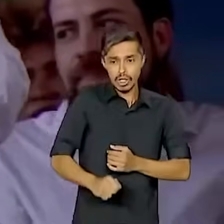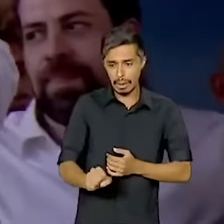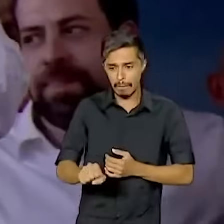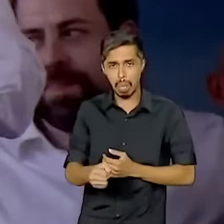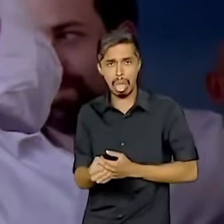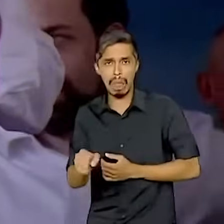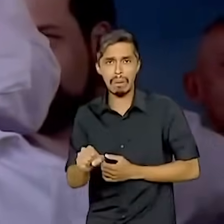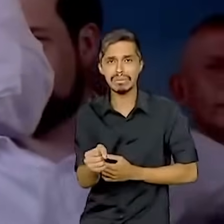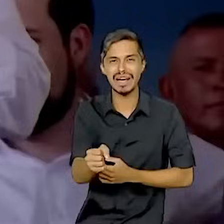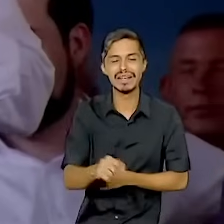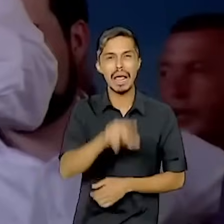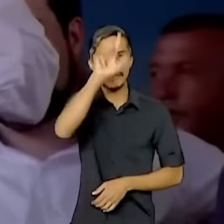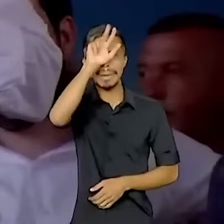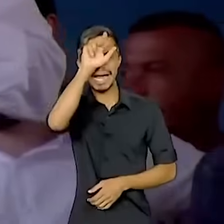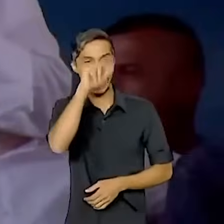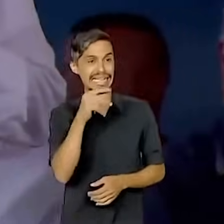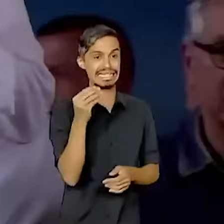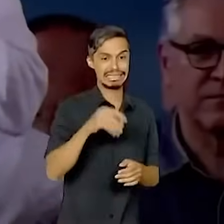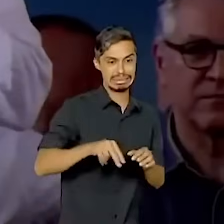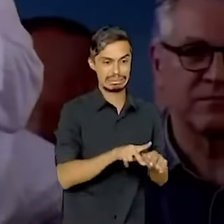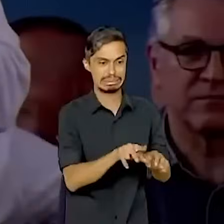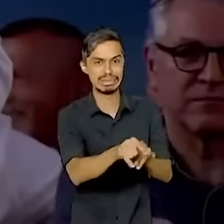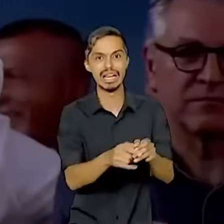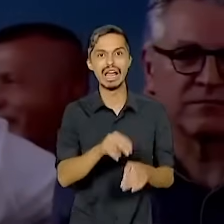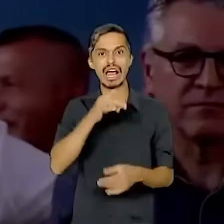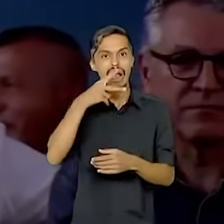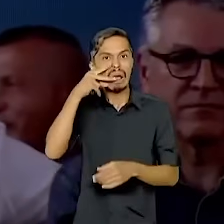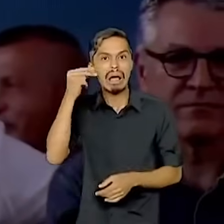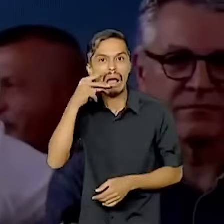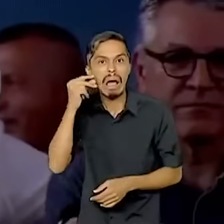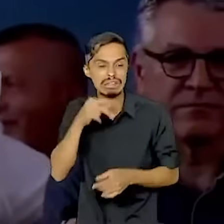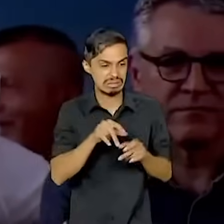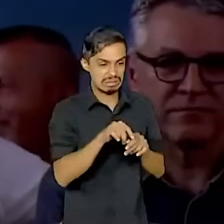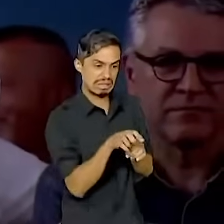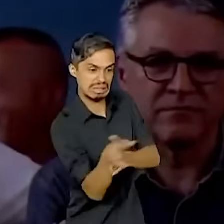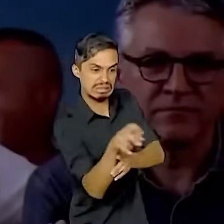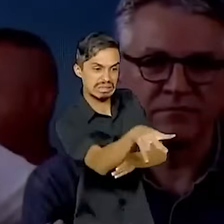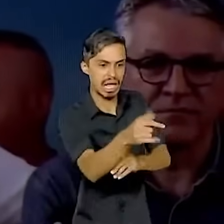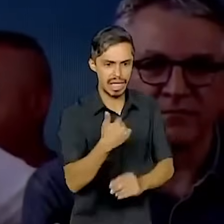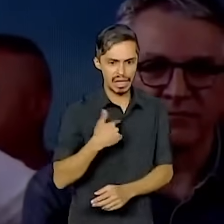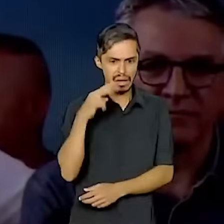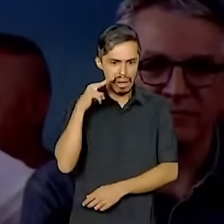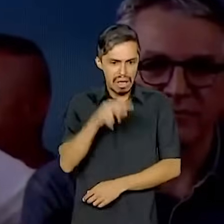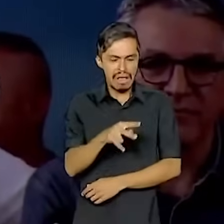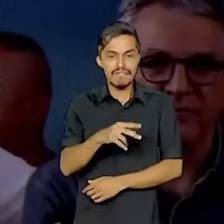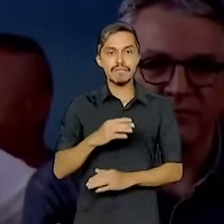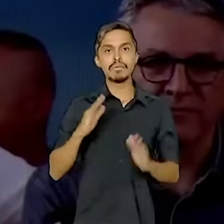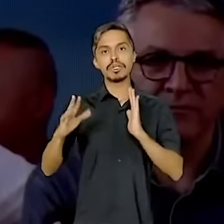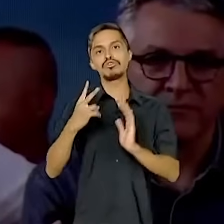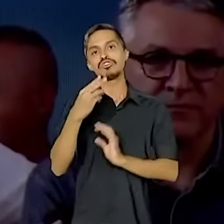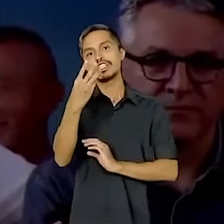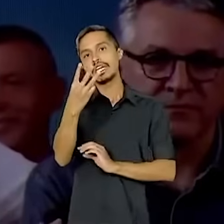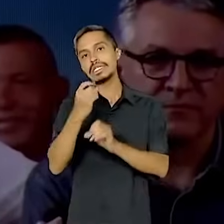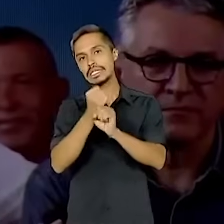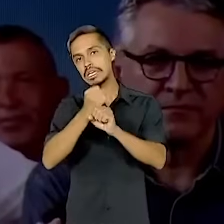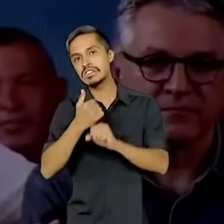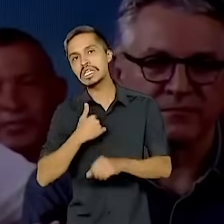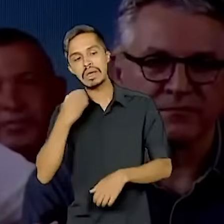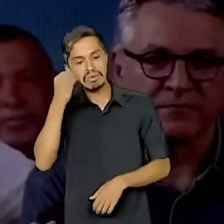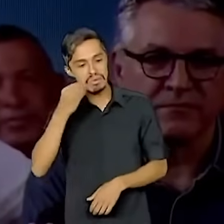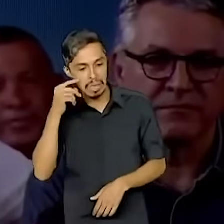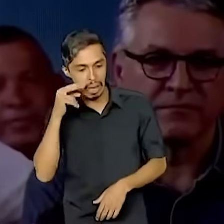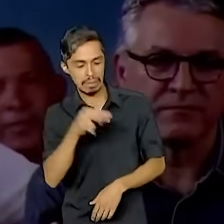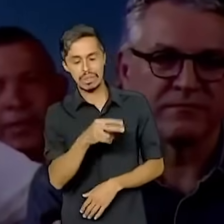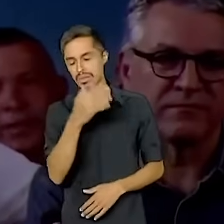era barata tentando escapar, era rato tentando escapar. Eu vivi isso durante 3 anos da minha vida. Depois